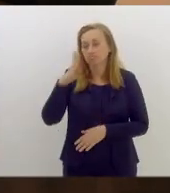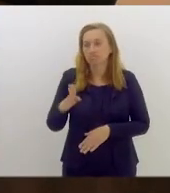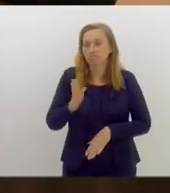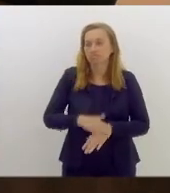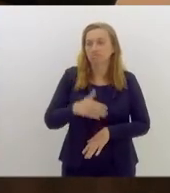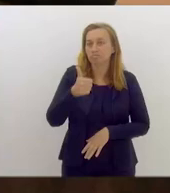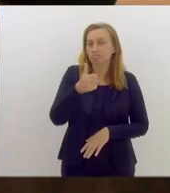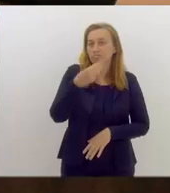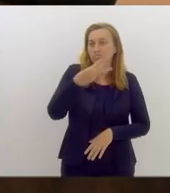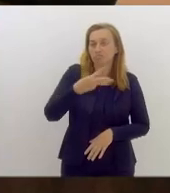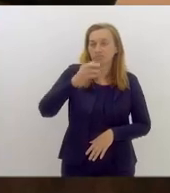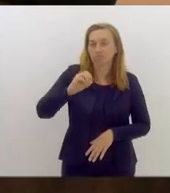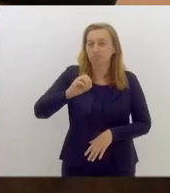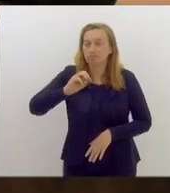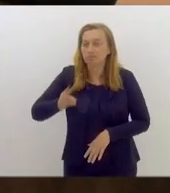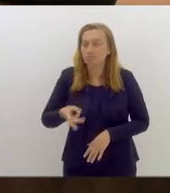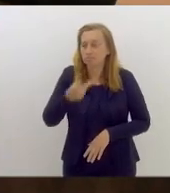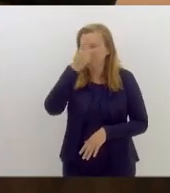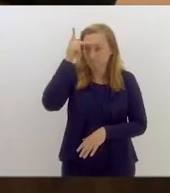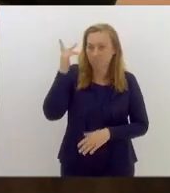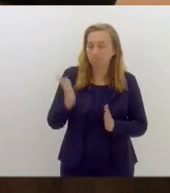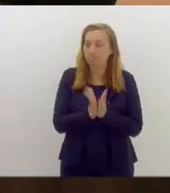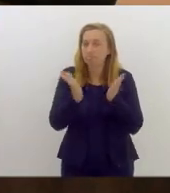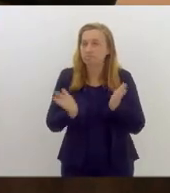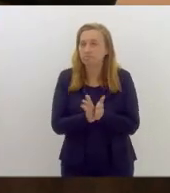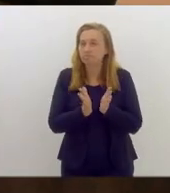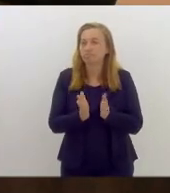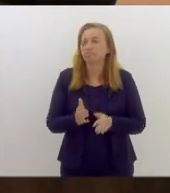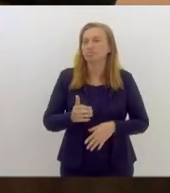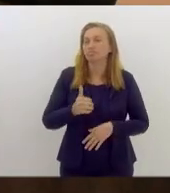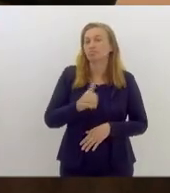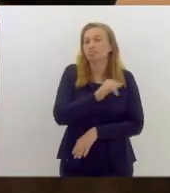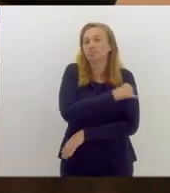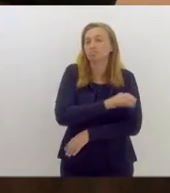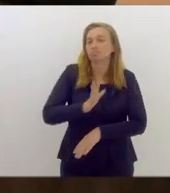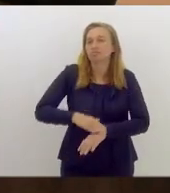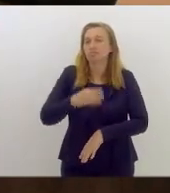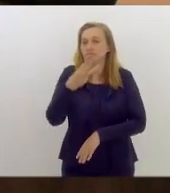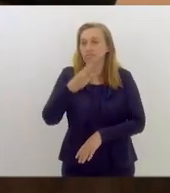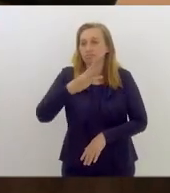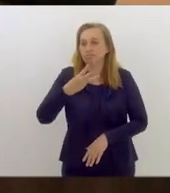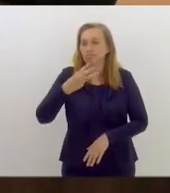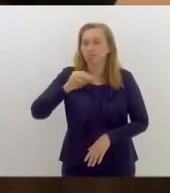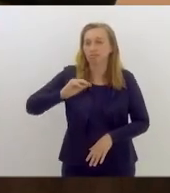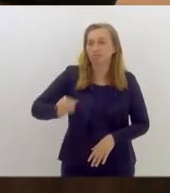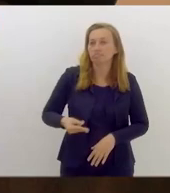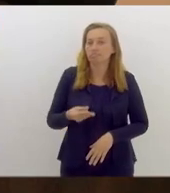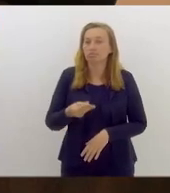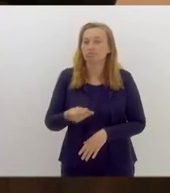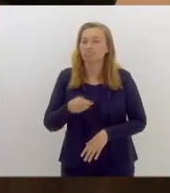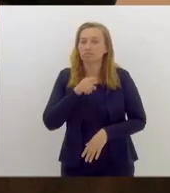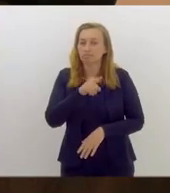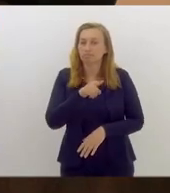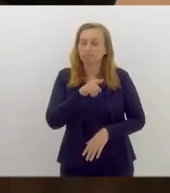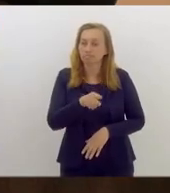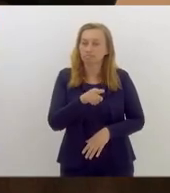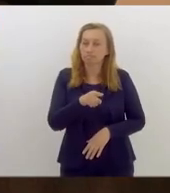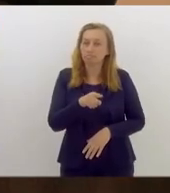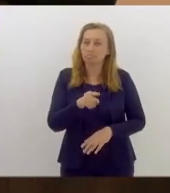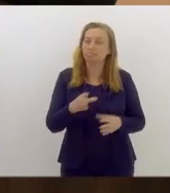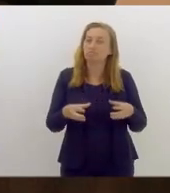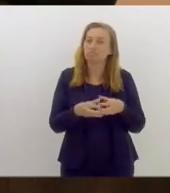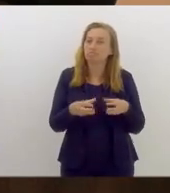30 milhões de pessoas extremamente pobres. Só no Rio de Janeiro são mais de 3 milhões. Aqui você autorizou, e a Renata presidiu, eu fui membro, uma